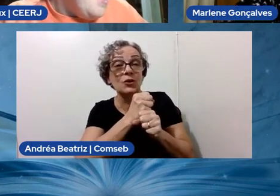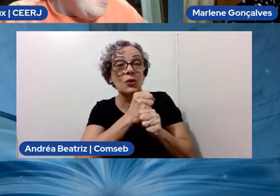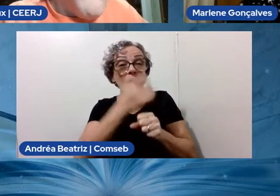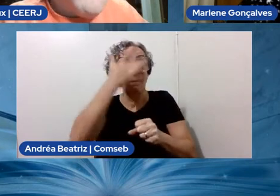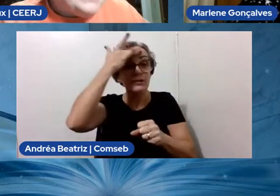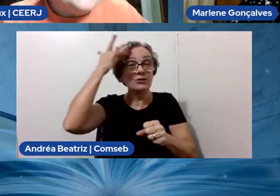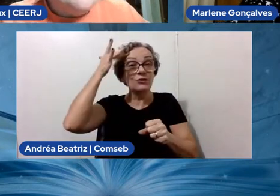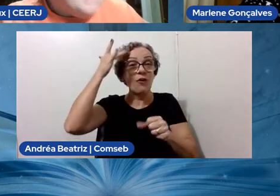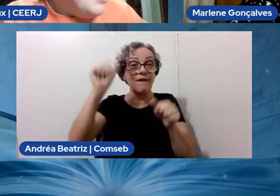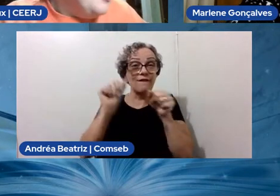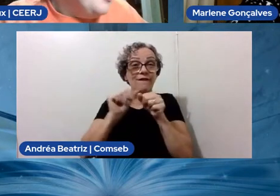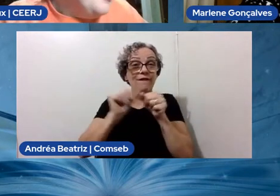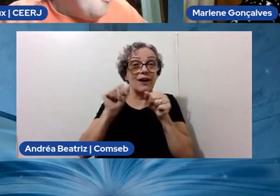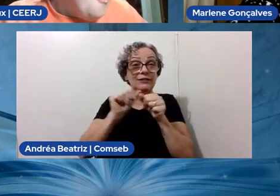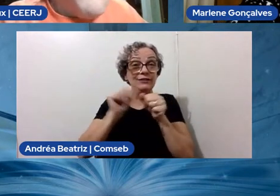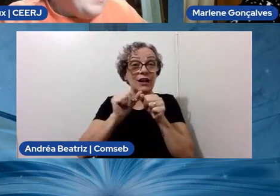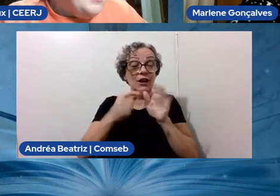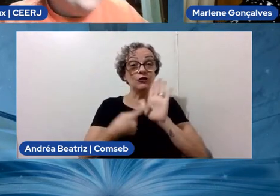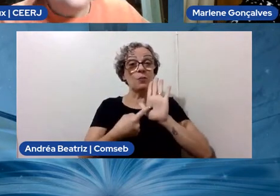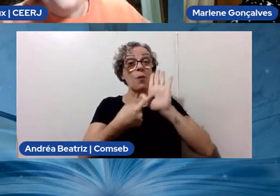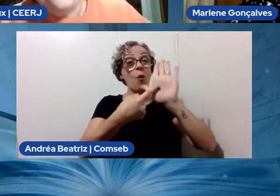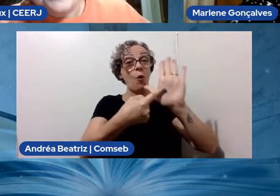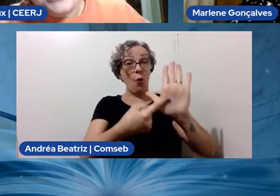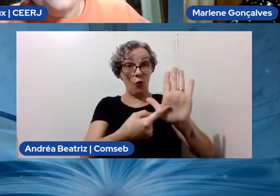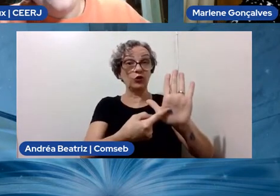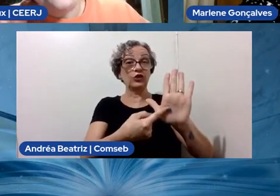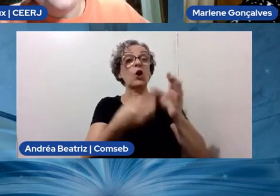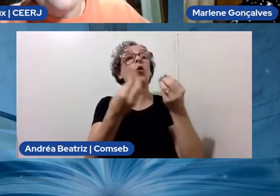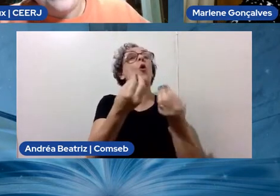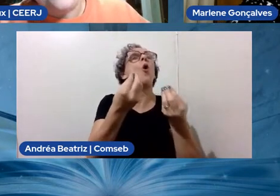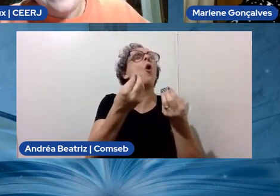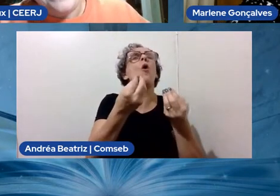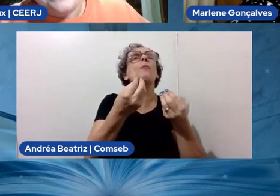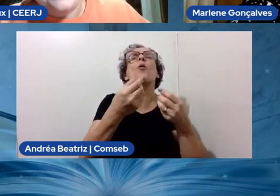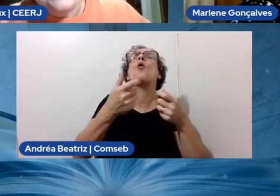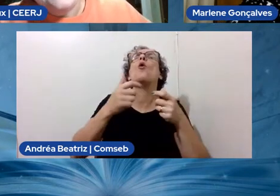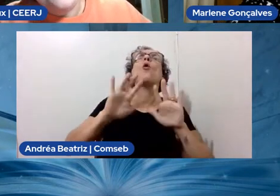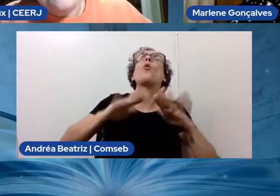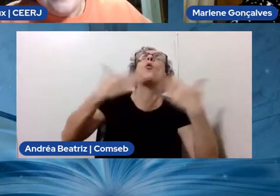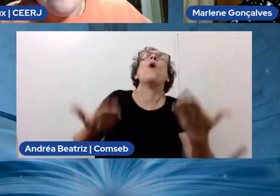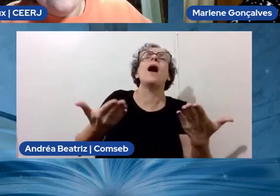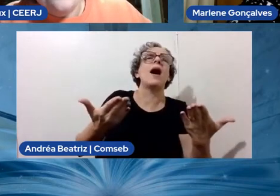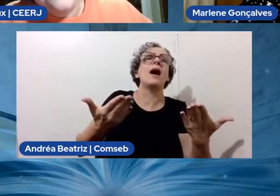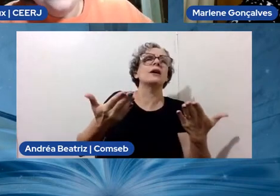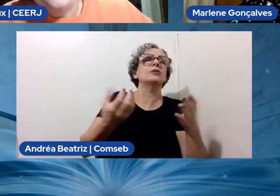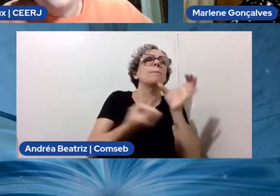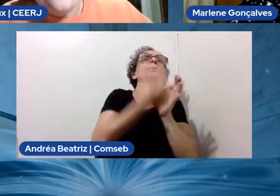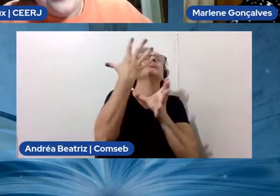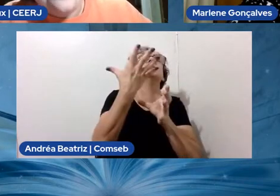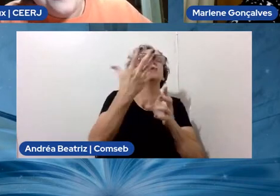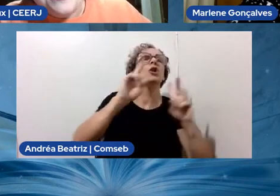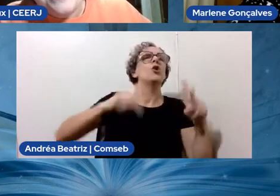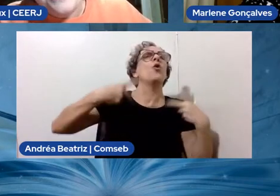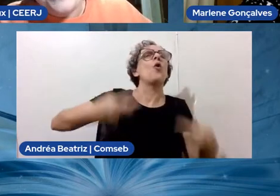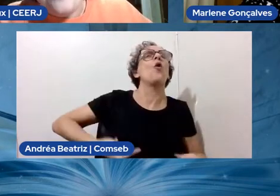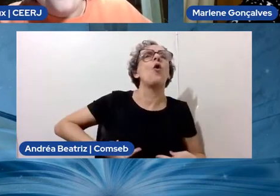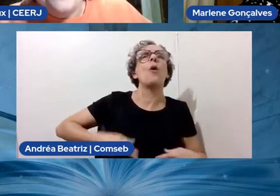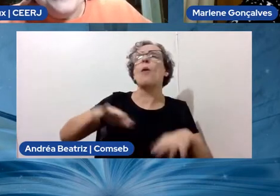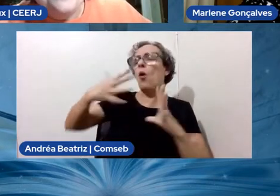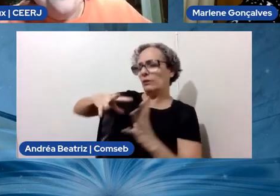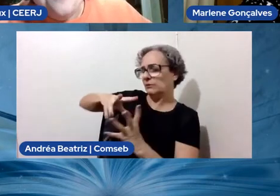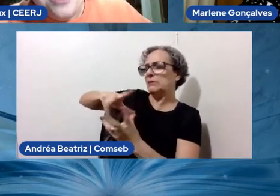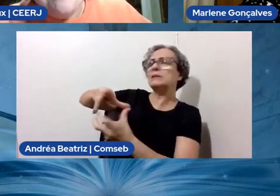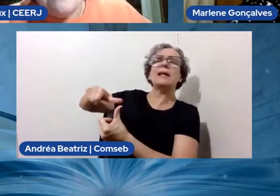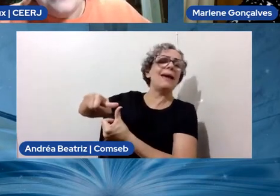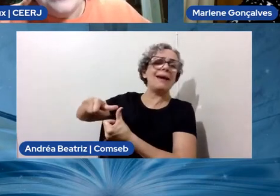o aparecimento do homem e dos outros seres vivos sobre a Terra, são cálculos ilusórios,